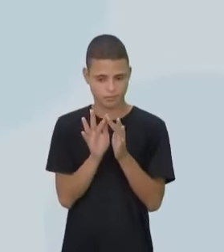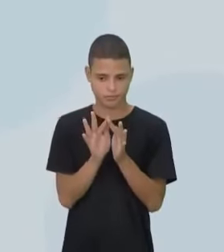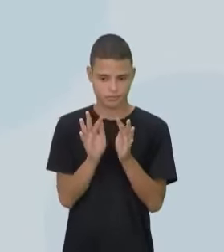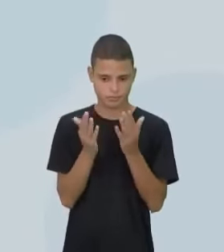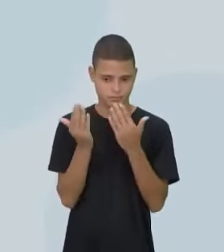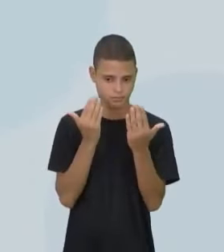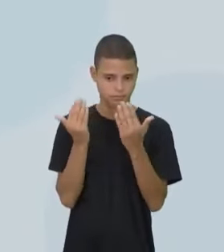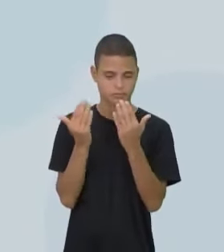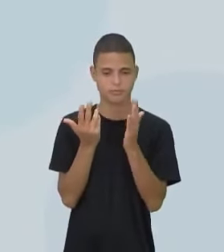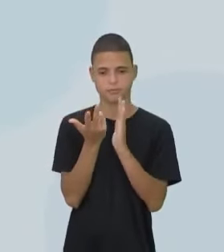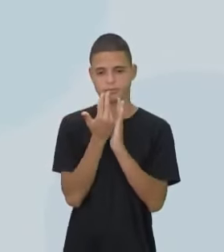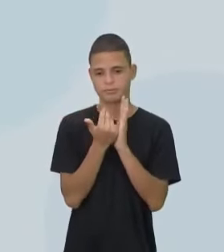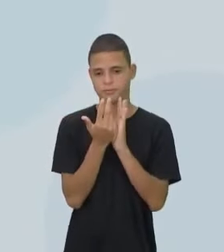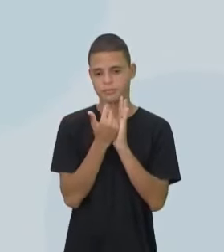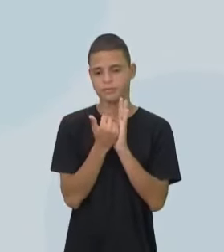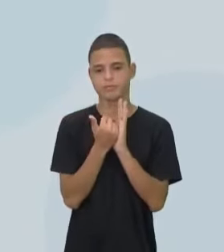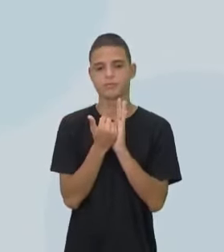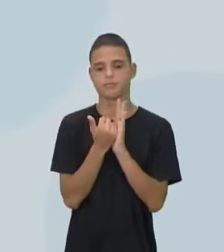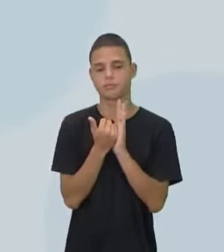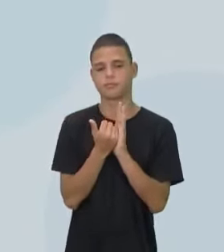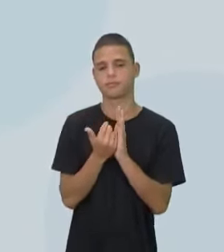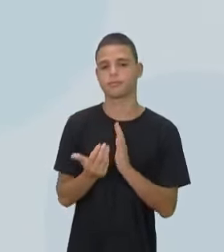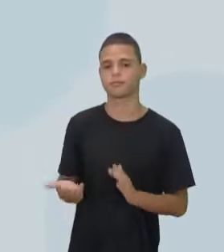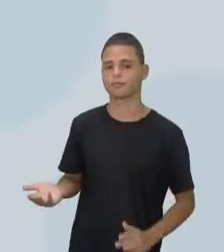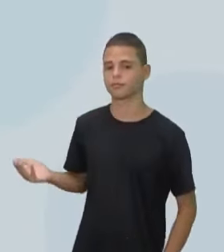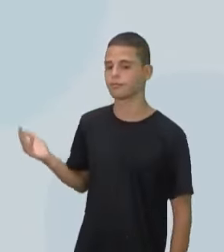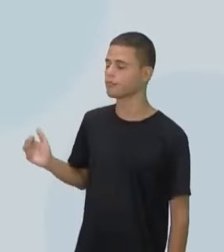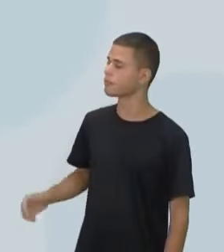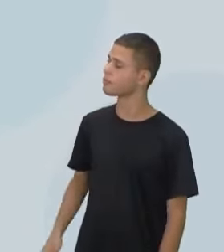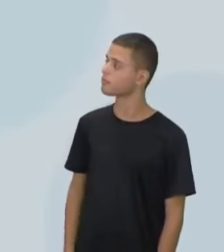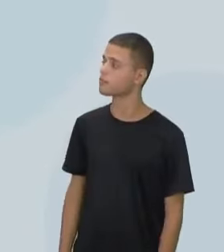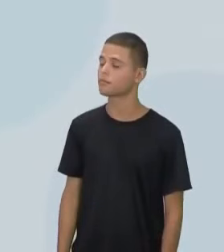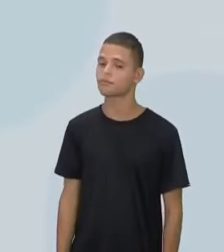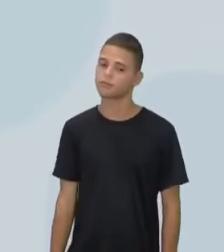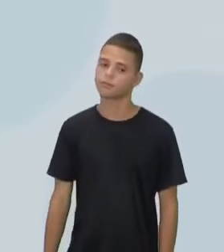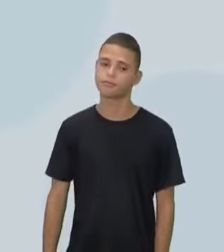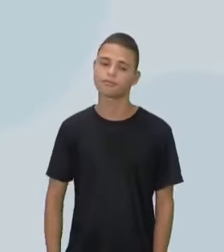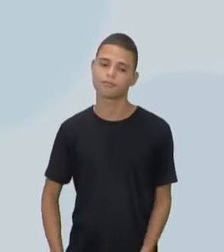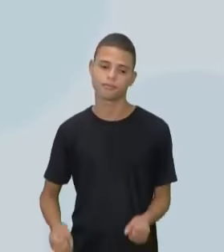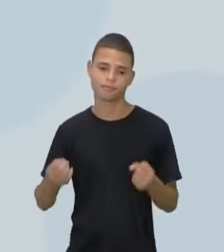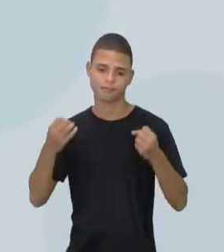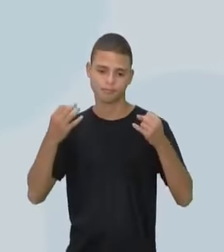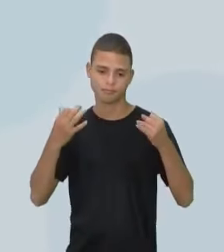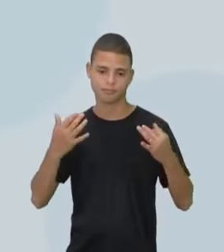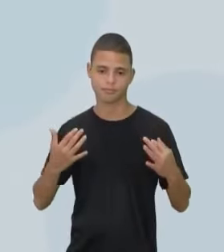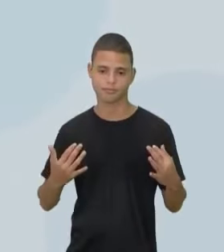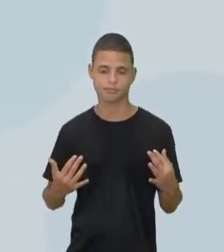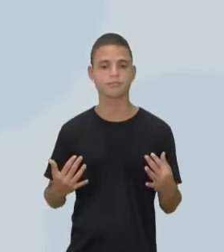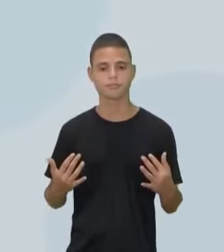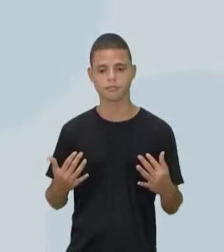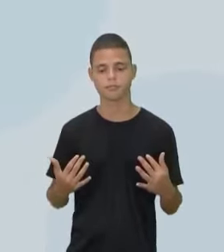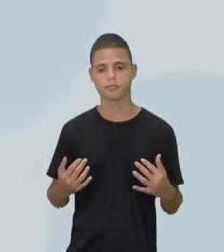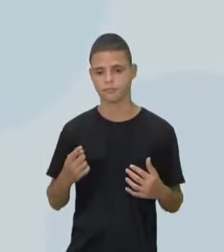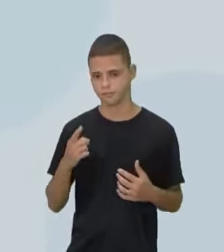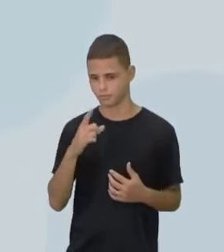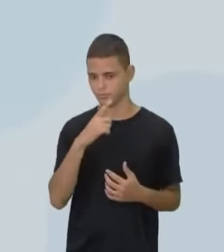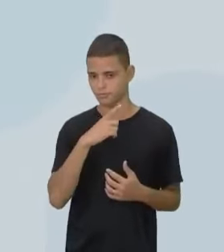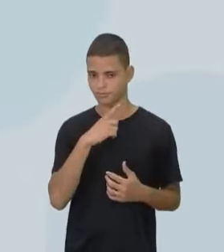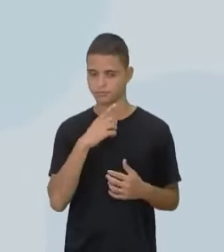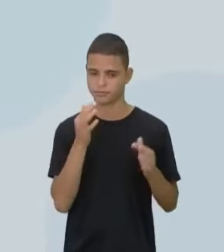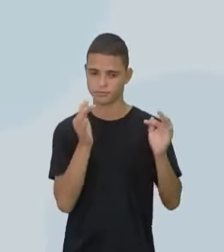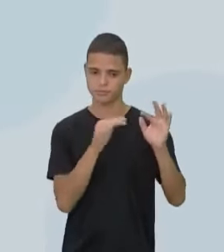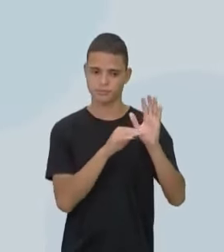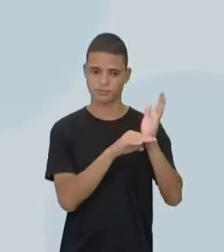conceitos, para a gente falar de enchente e inundação, tá, pessoal? Então, fizemos aqui um esqueminha. Vocês têm no final um vídeo